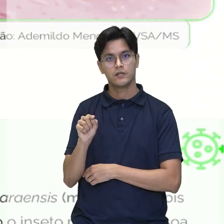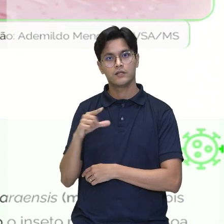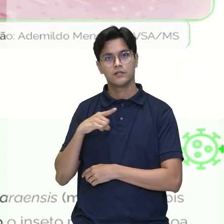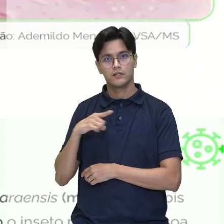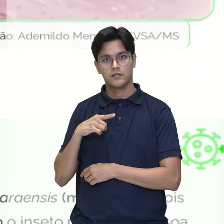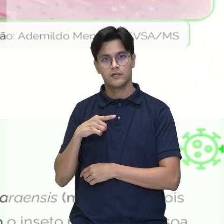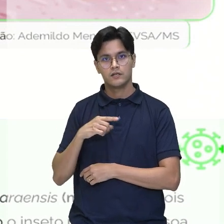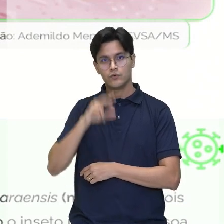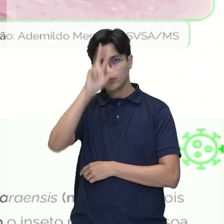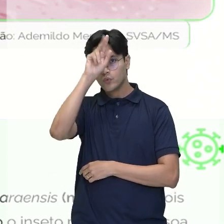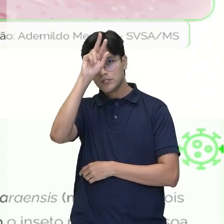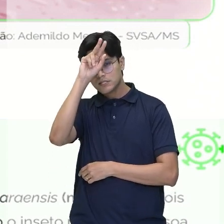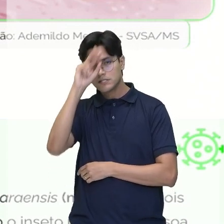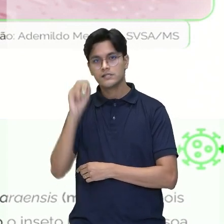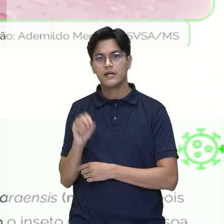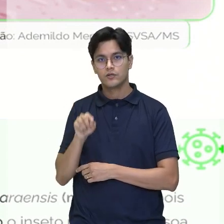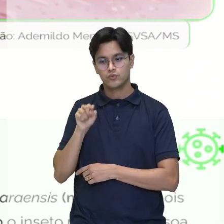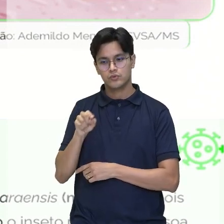do gênero